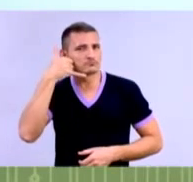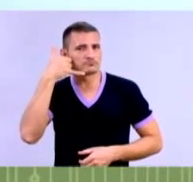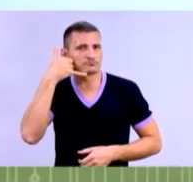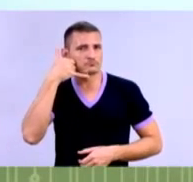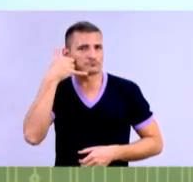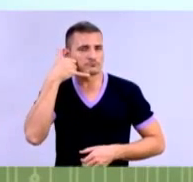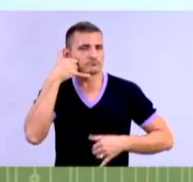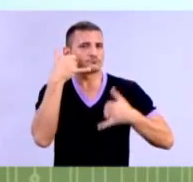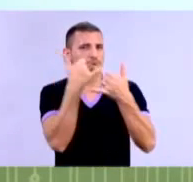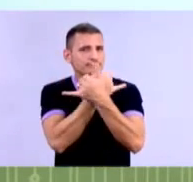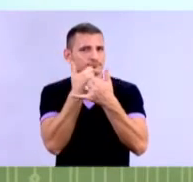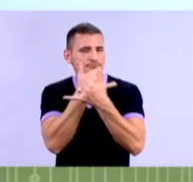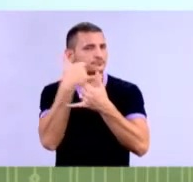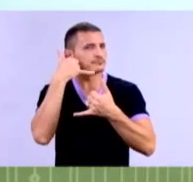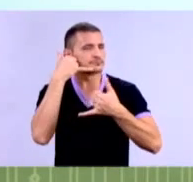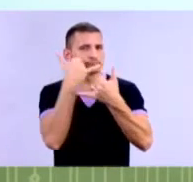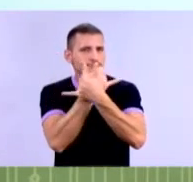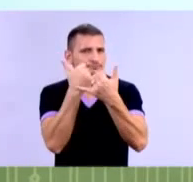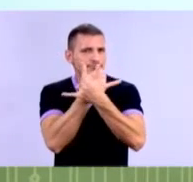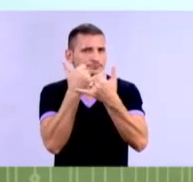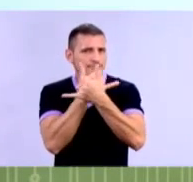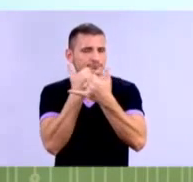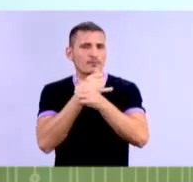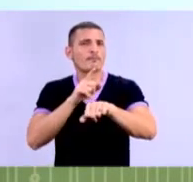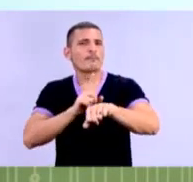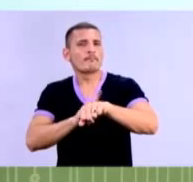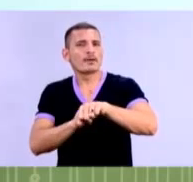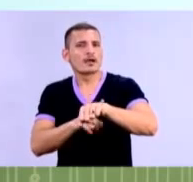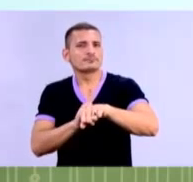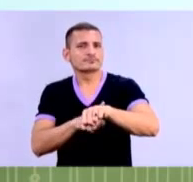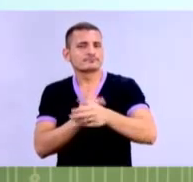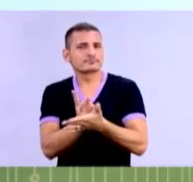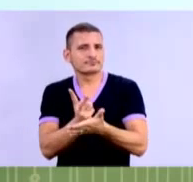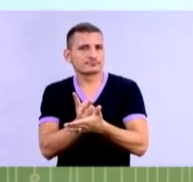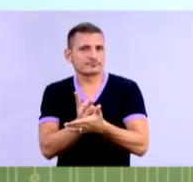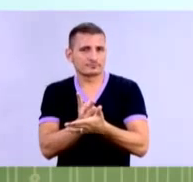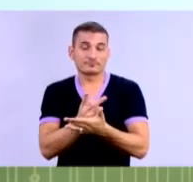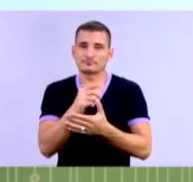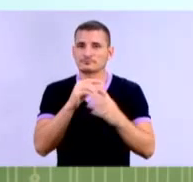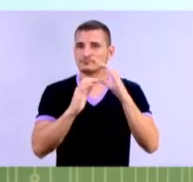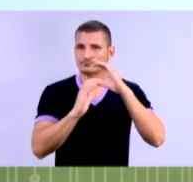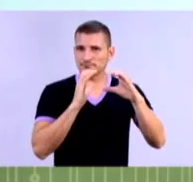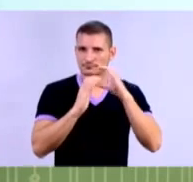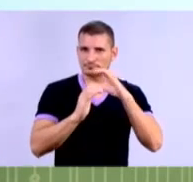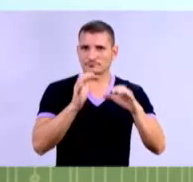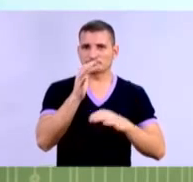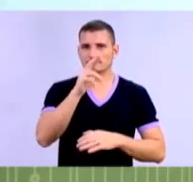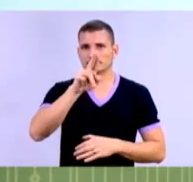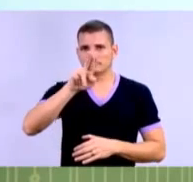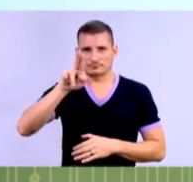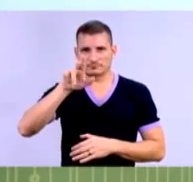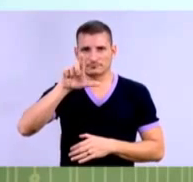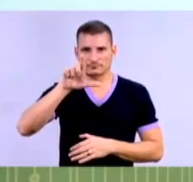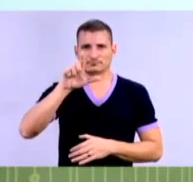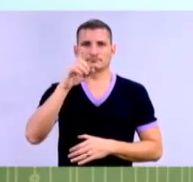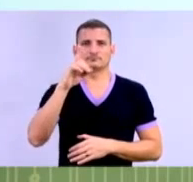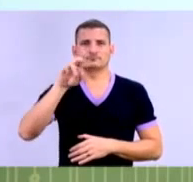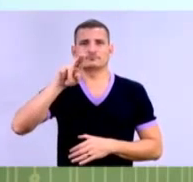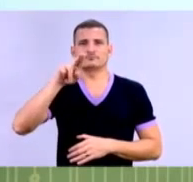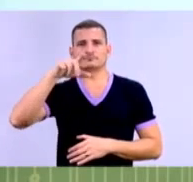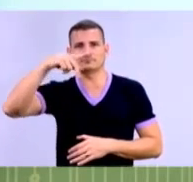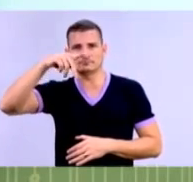entra o protocolo para tratar tudo isso. Mas essa seria uma comunicação full duplex, nos dois